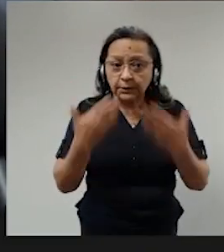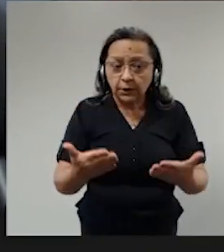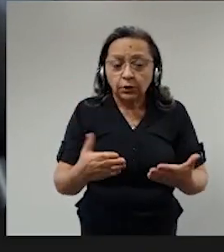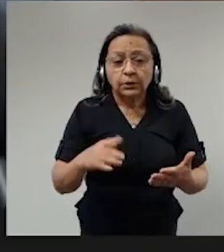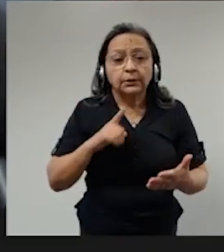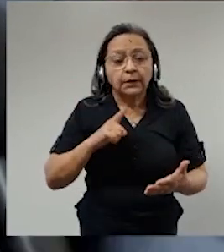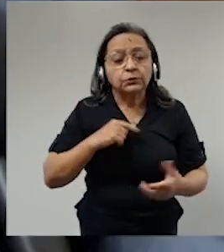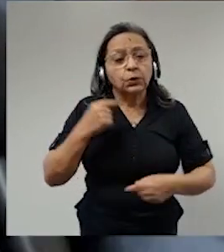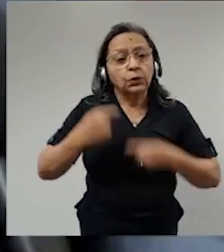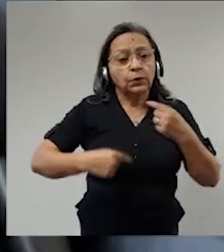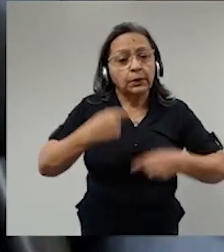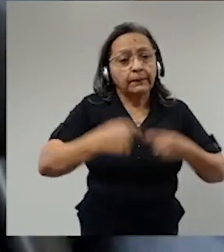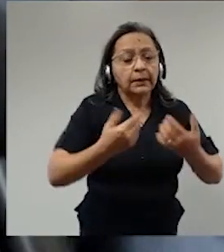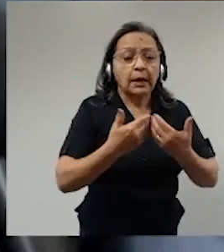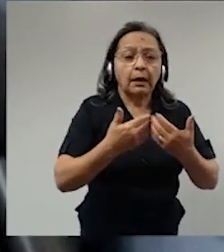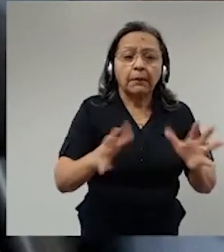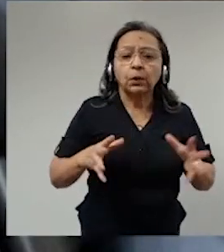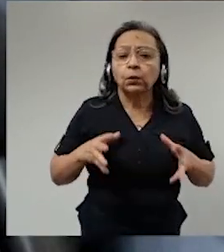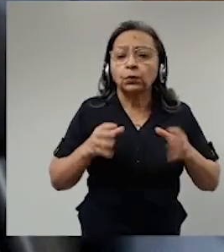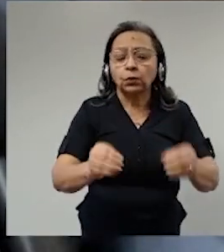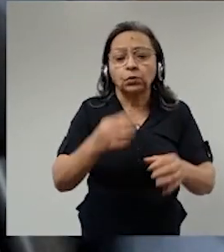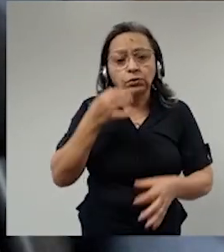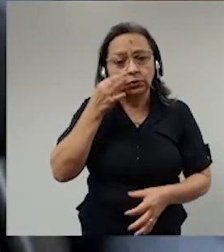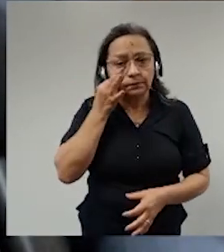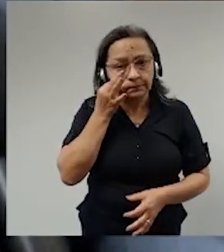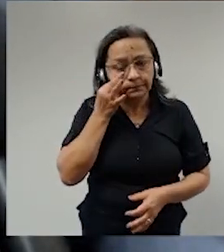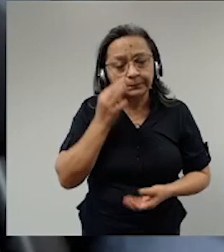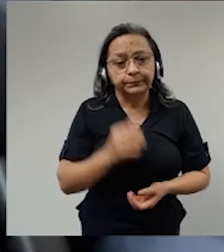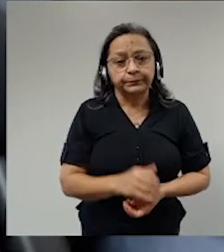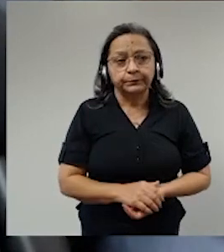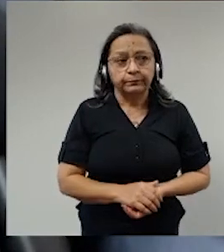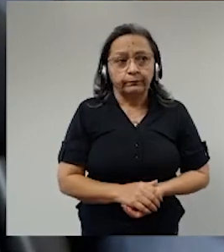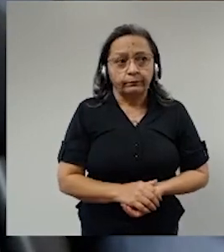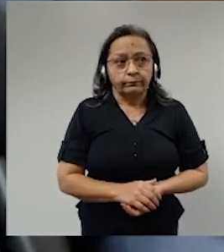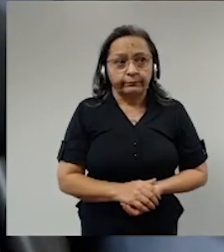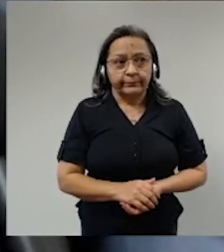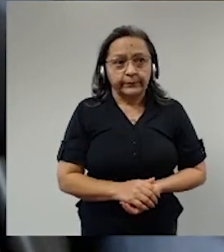nós teremos um debate aberto com todos os presentes.